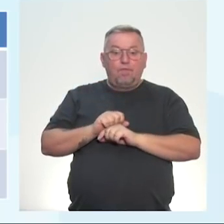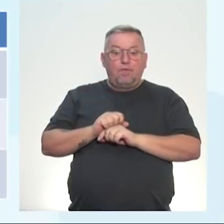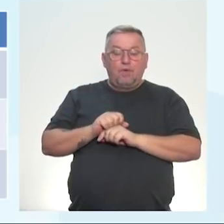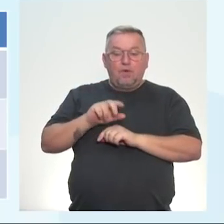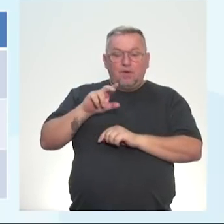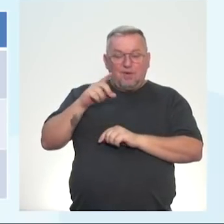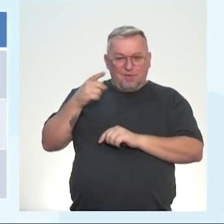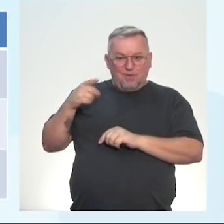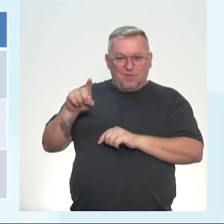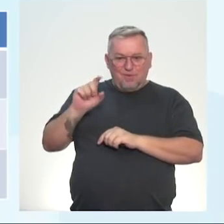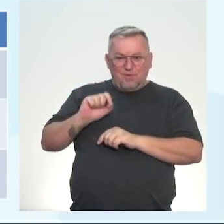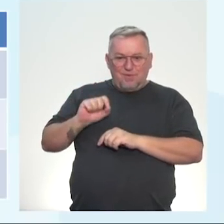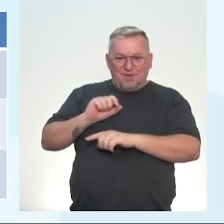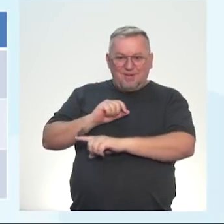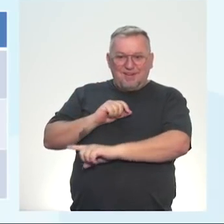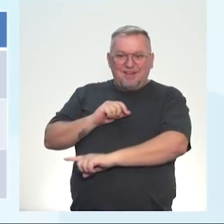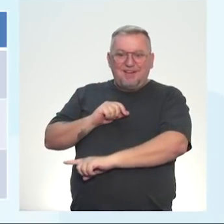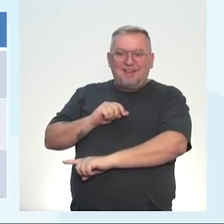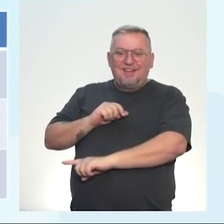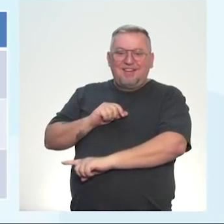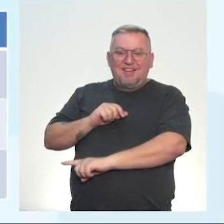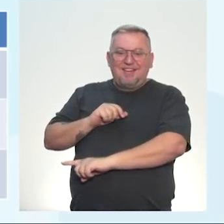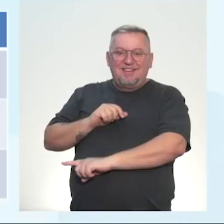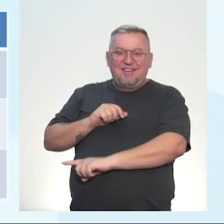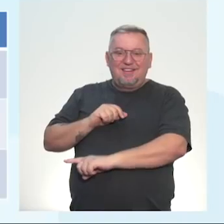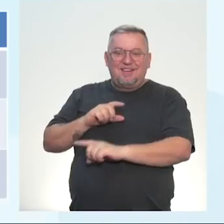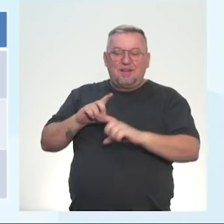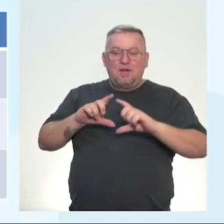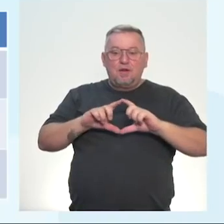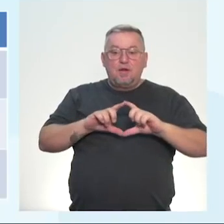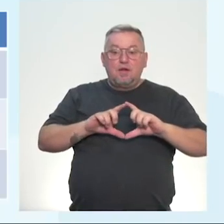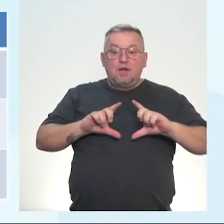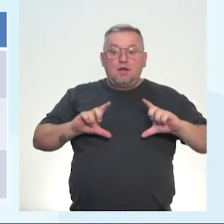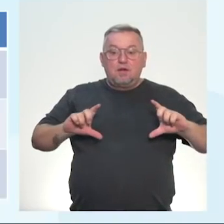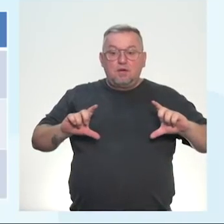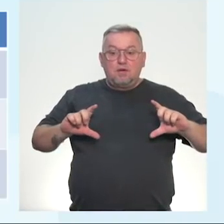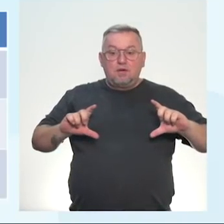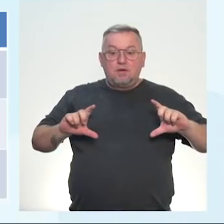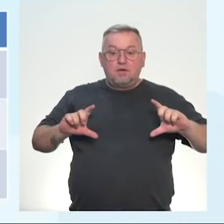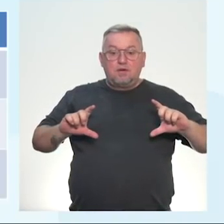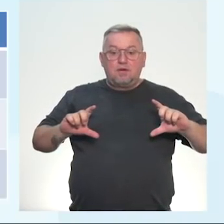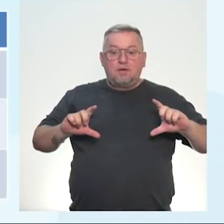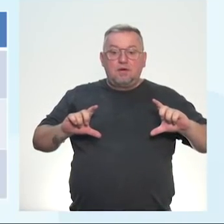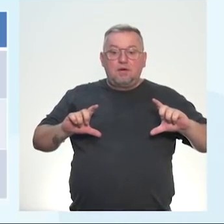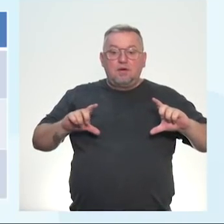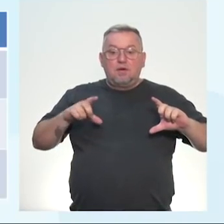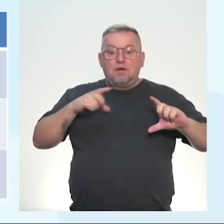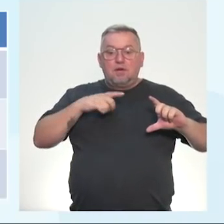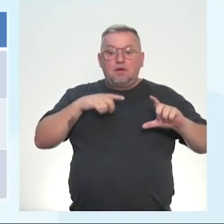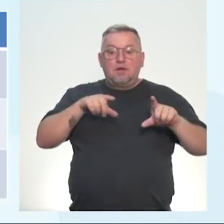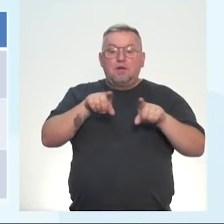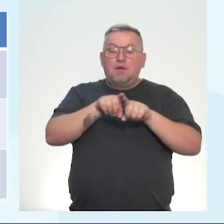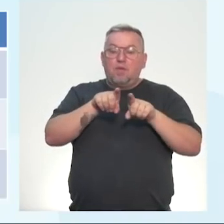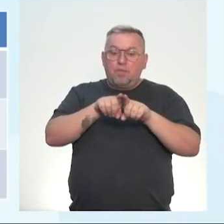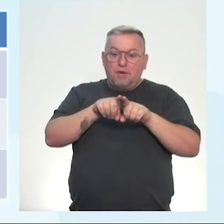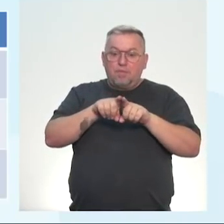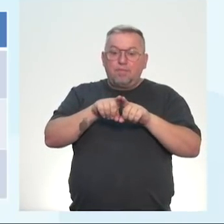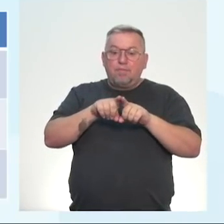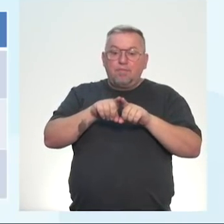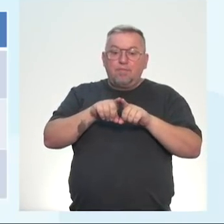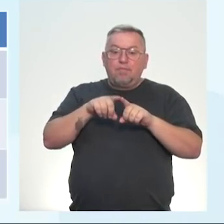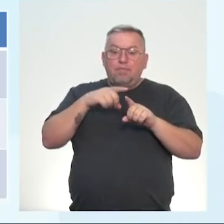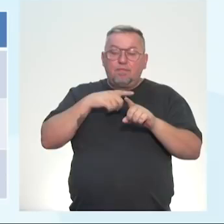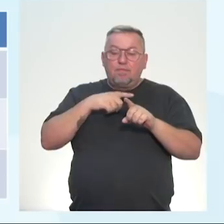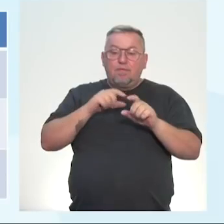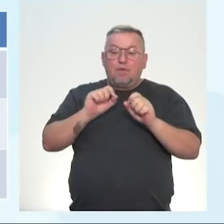não menos aí importante, o retângulo. Então, o retângulo, de novo, tem uma classificação para o retângulo,